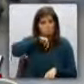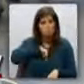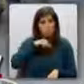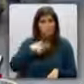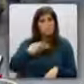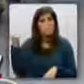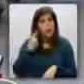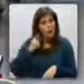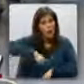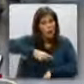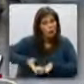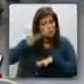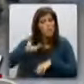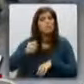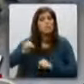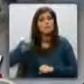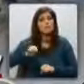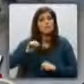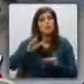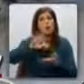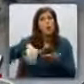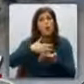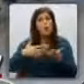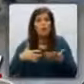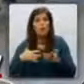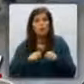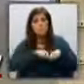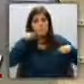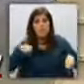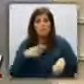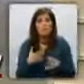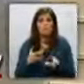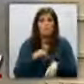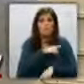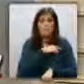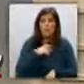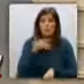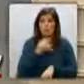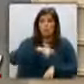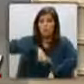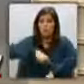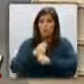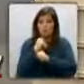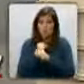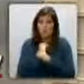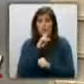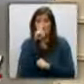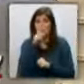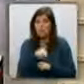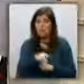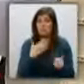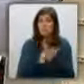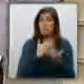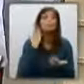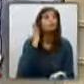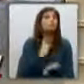que fazer mais horas, tem uma escala média de 24 horas neste serviço. Esta resposta deverá ser dada só